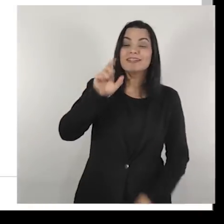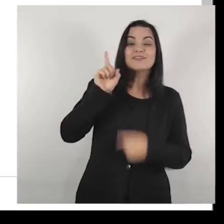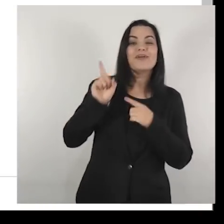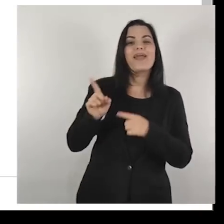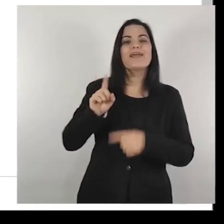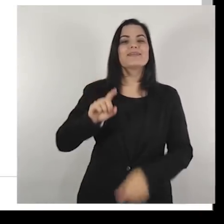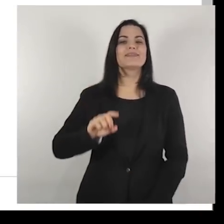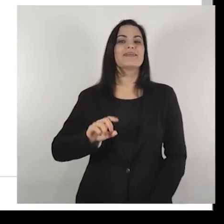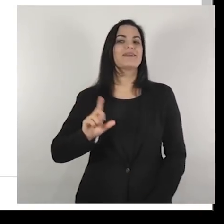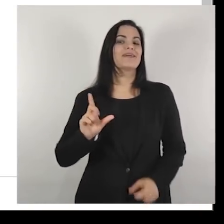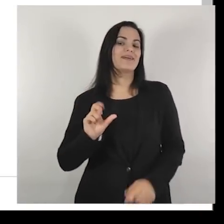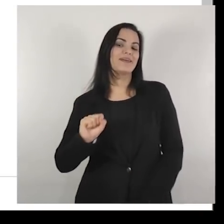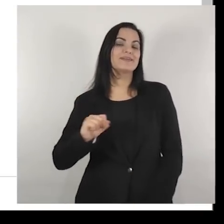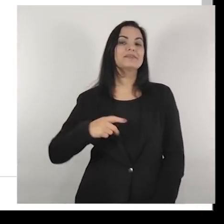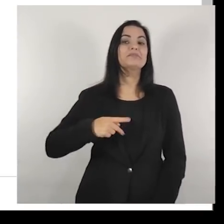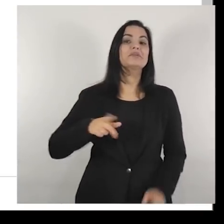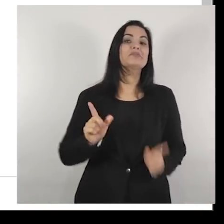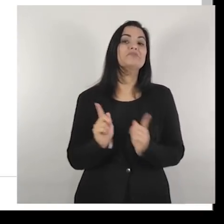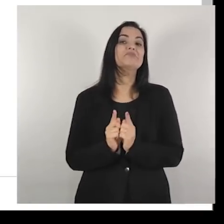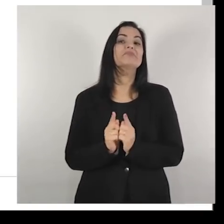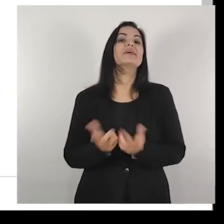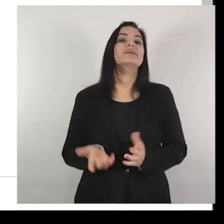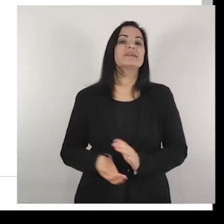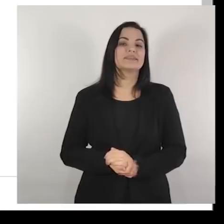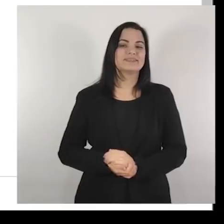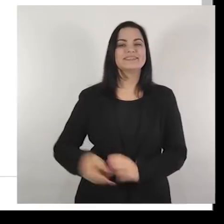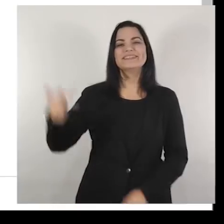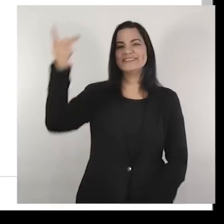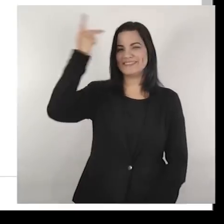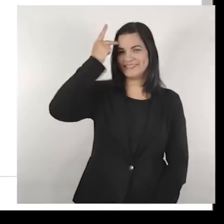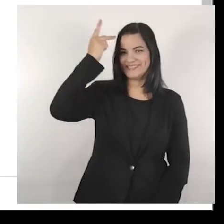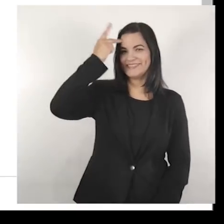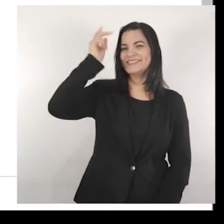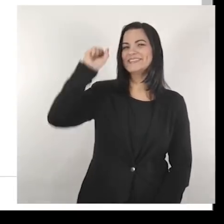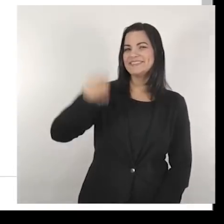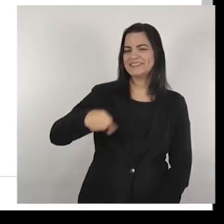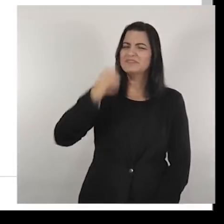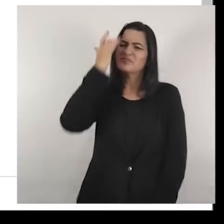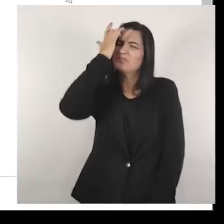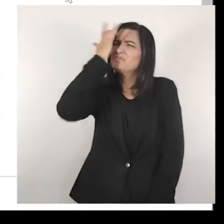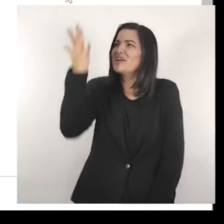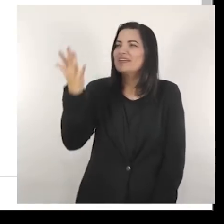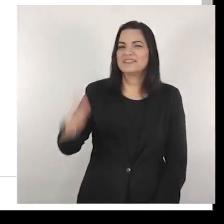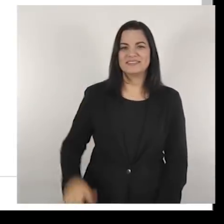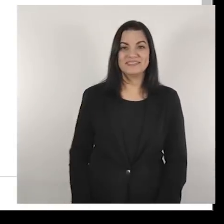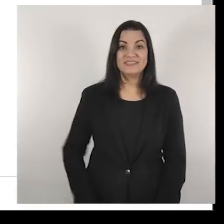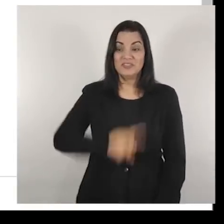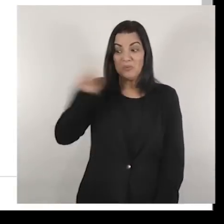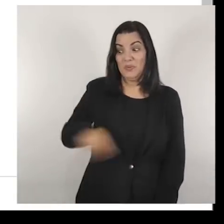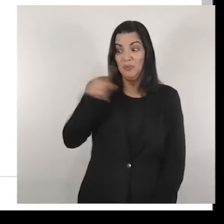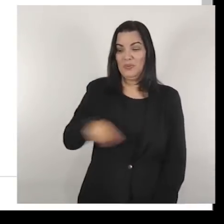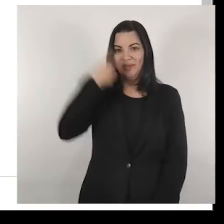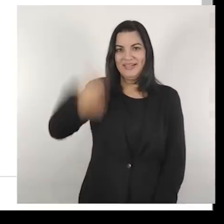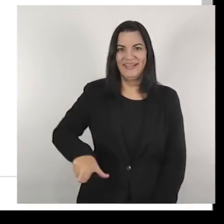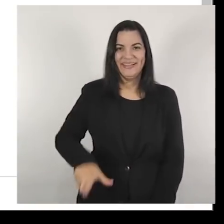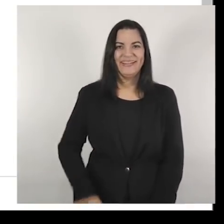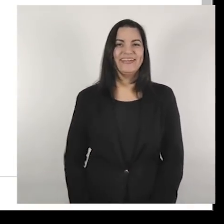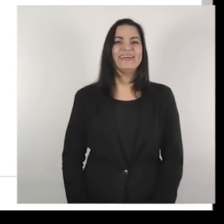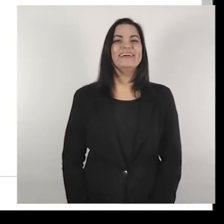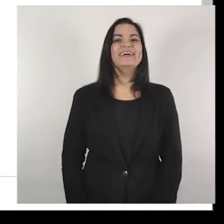estado que tem essa sigla? São Paulo, né? Muito fácil. Vamos girar de